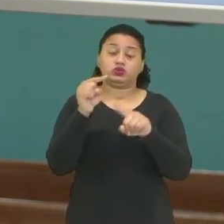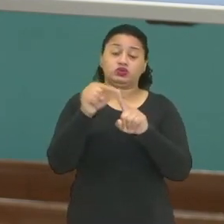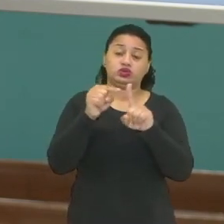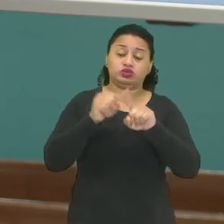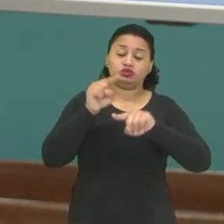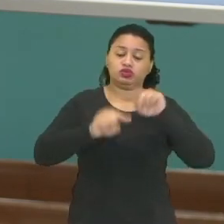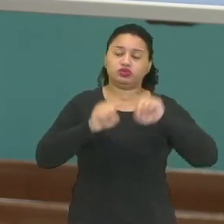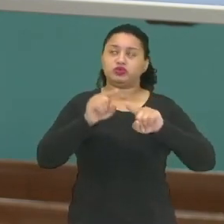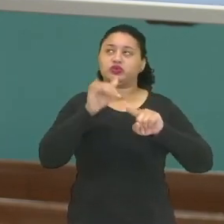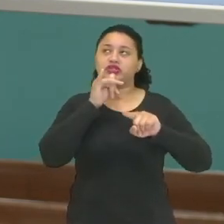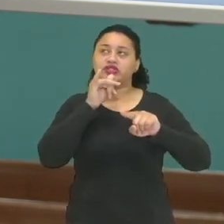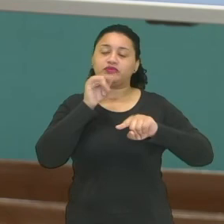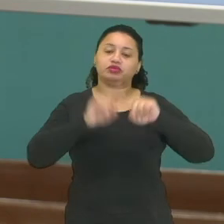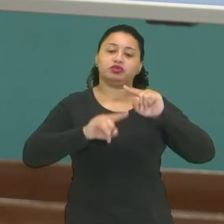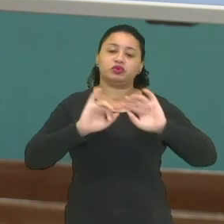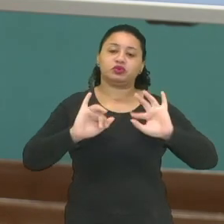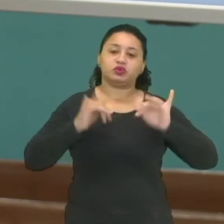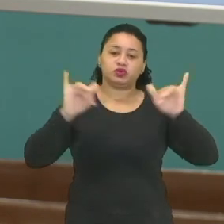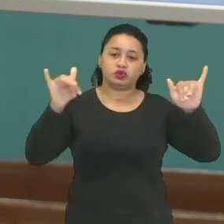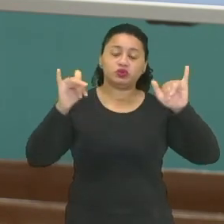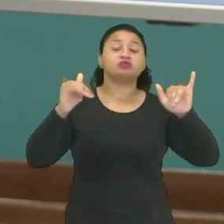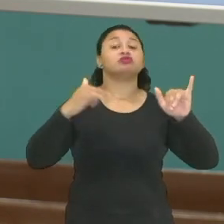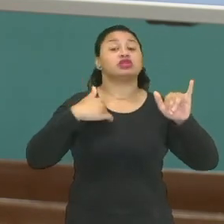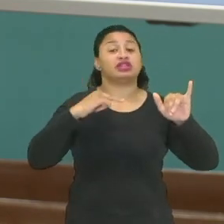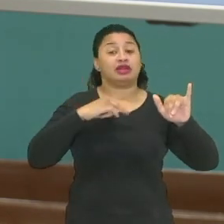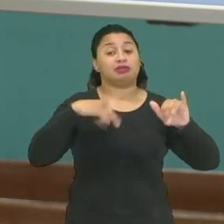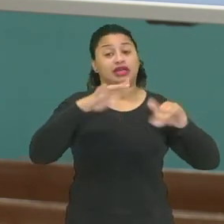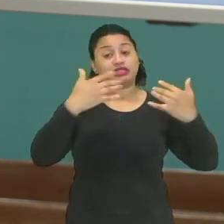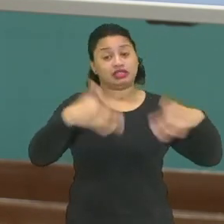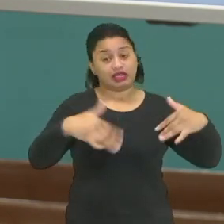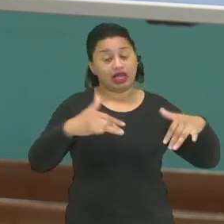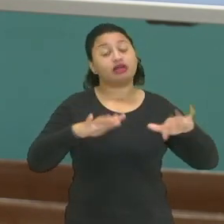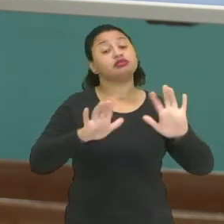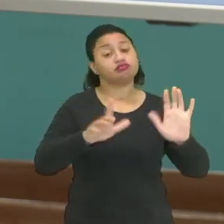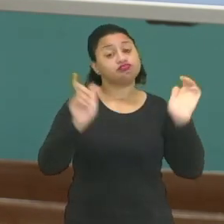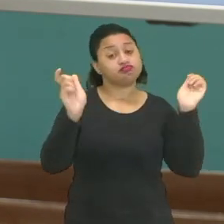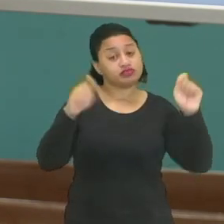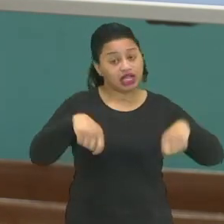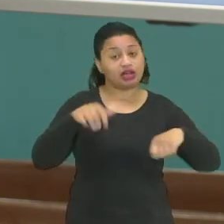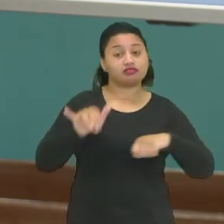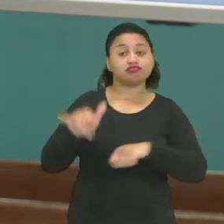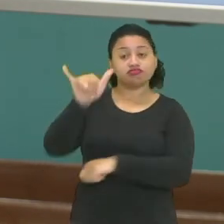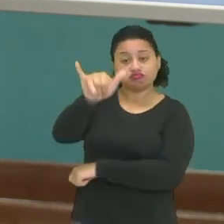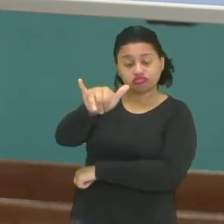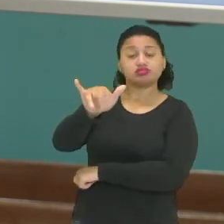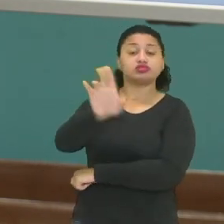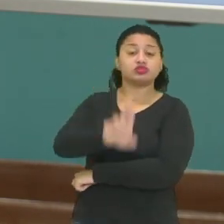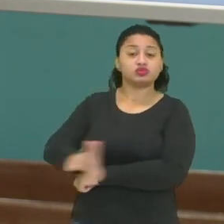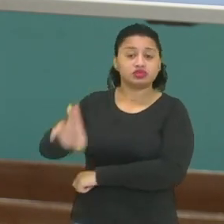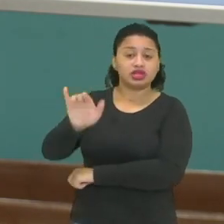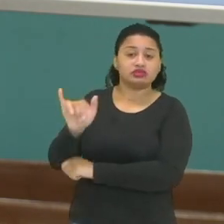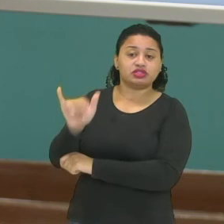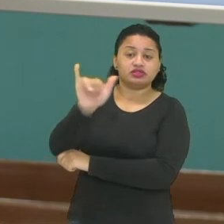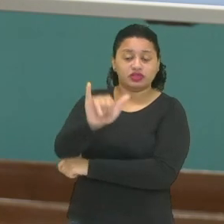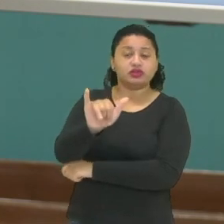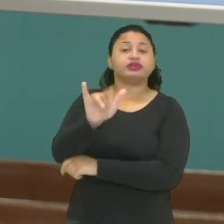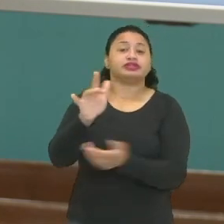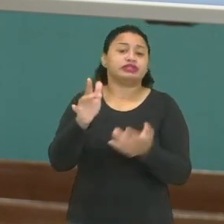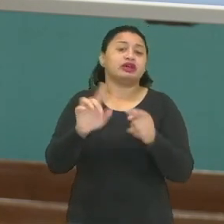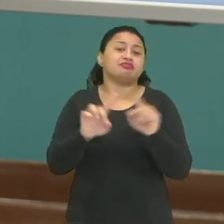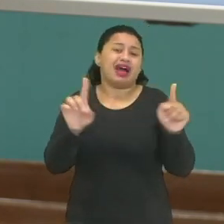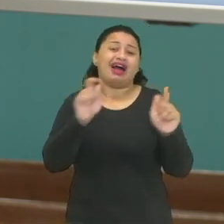como os eletrônicos, ter um maior valor agregado e ser muito mais viável transportar por meio deles, dos aviões.